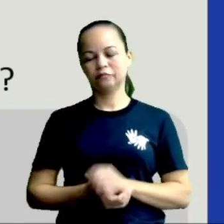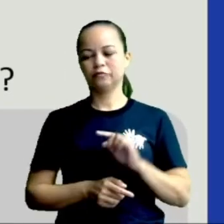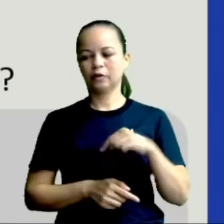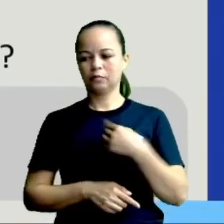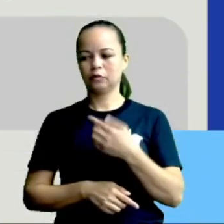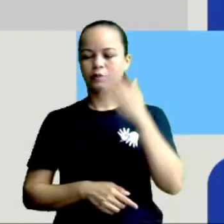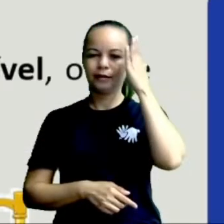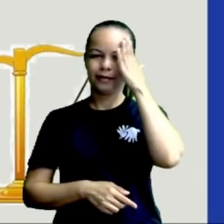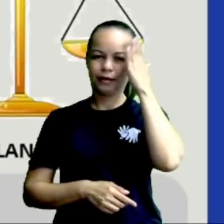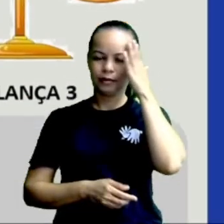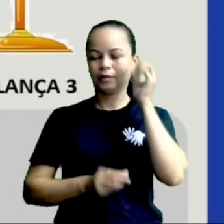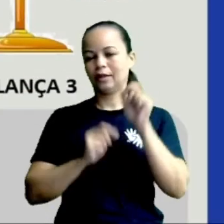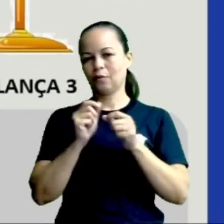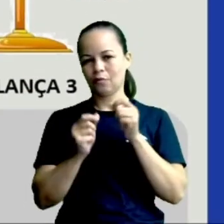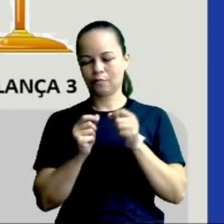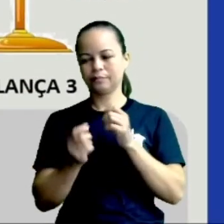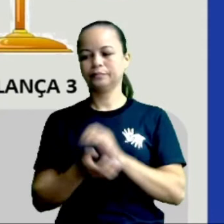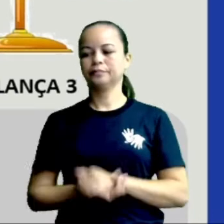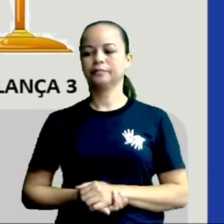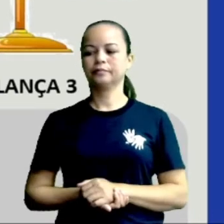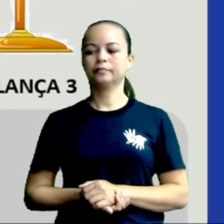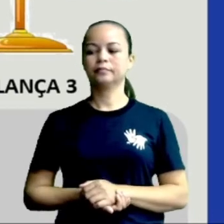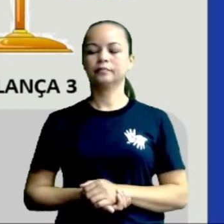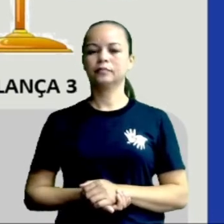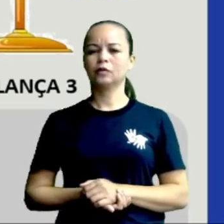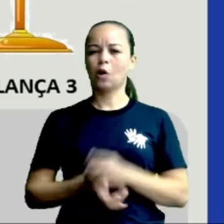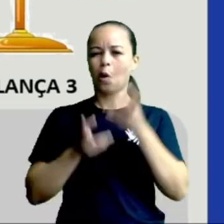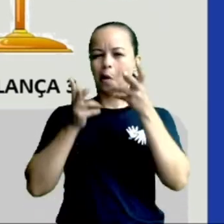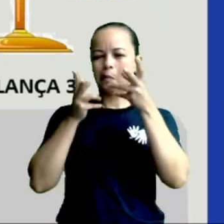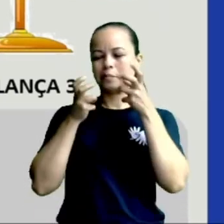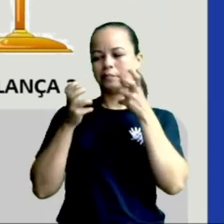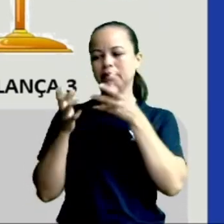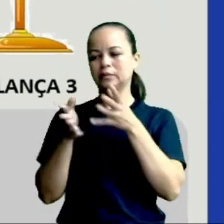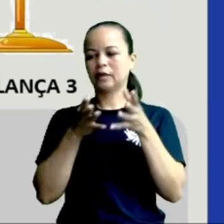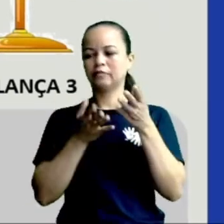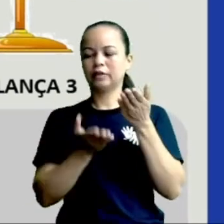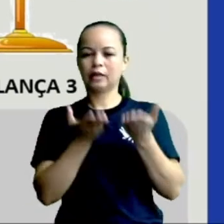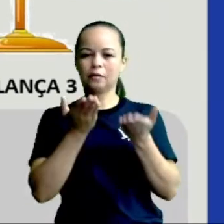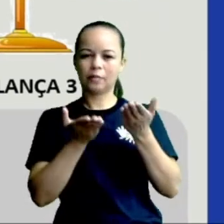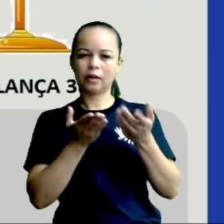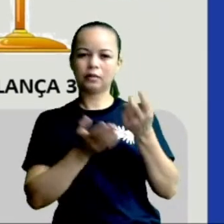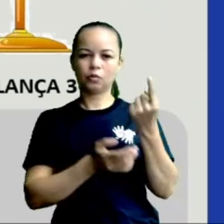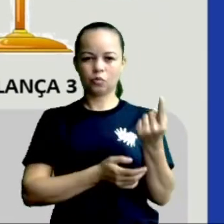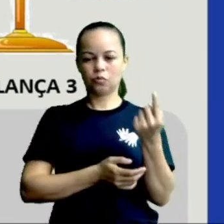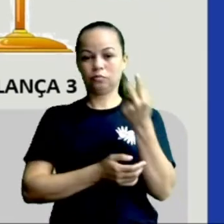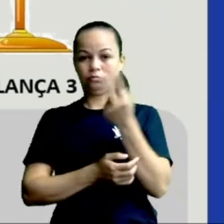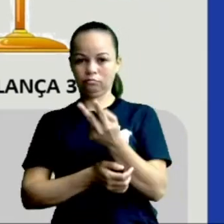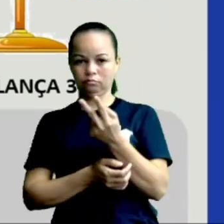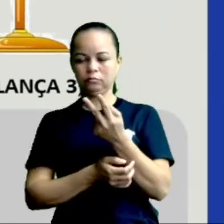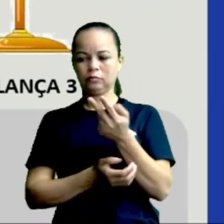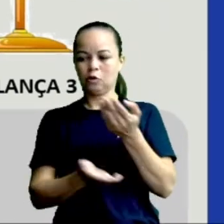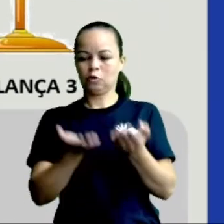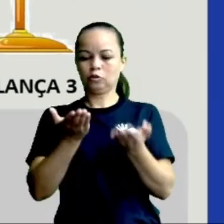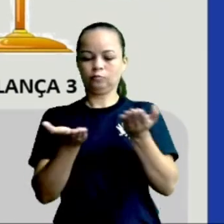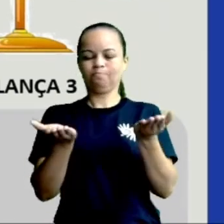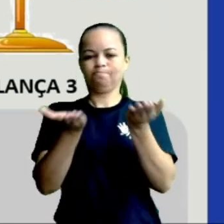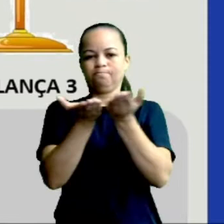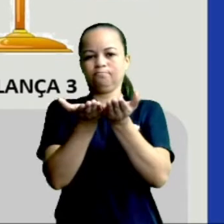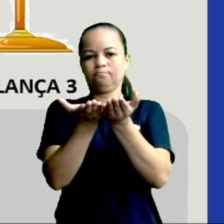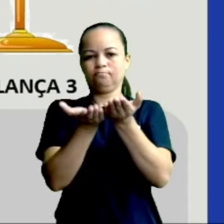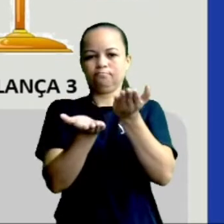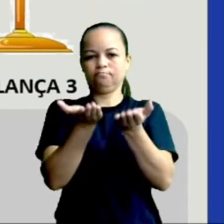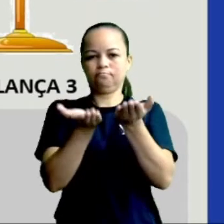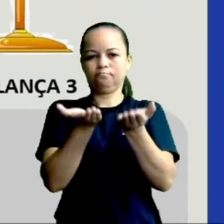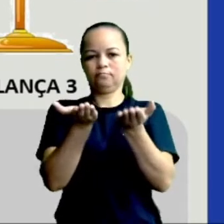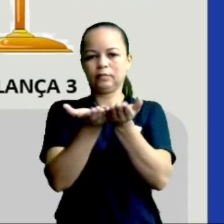entender um pouquinho sobre isso Note que nas balanças 1 e 2 os pratos estão no mesmo